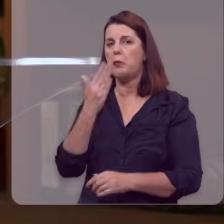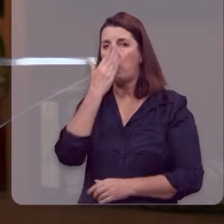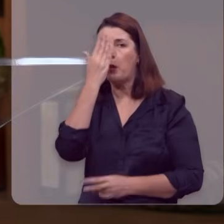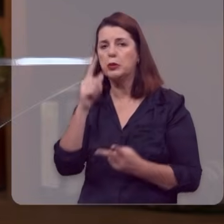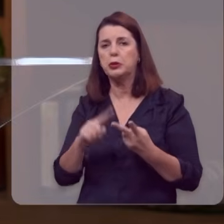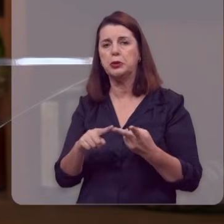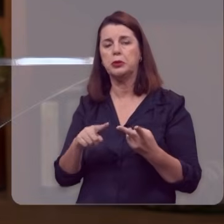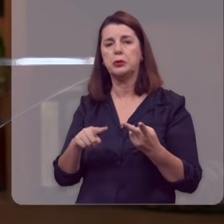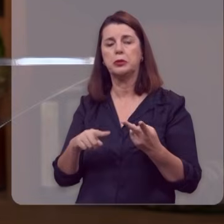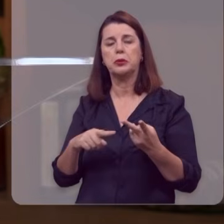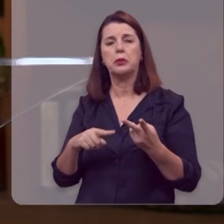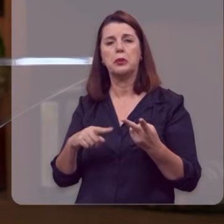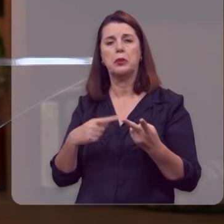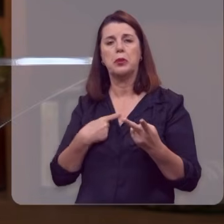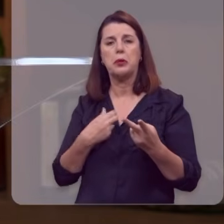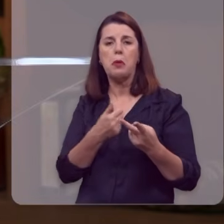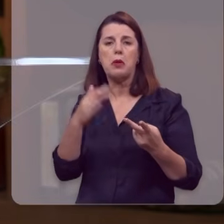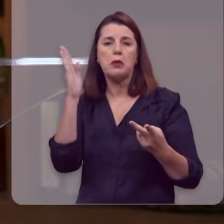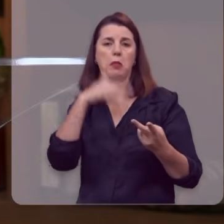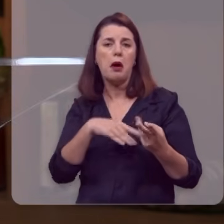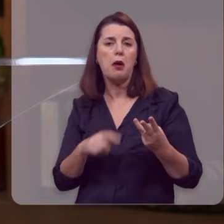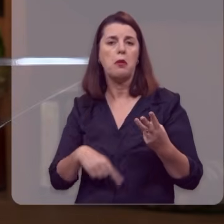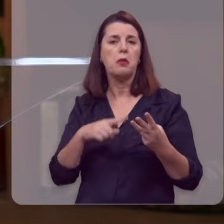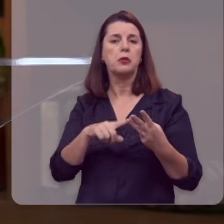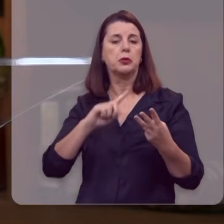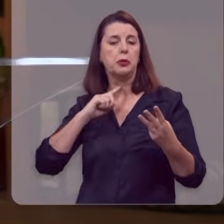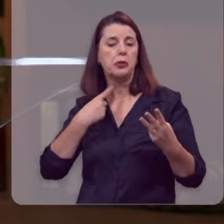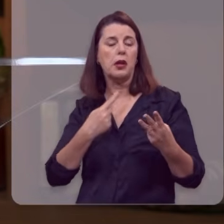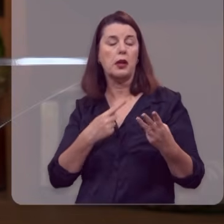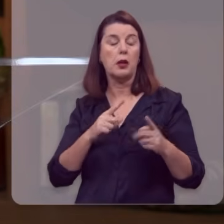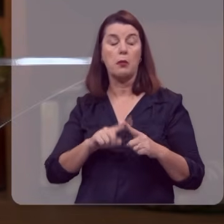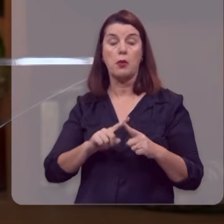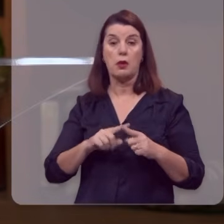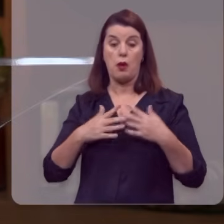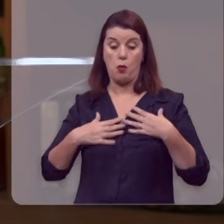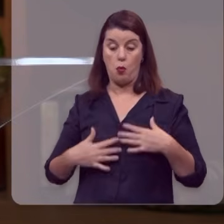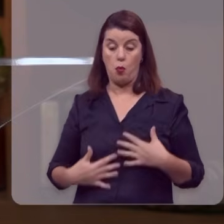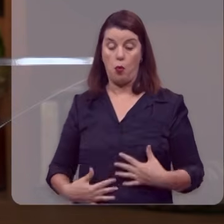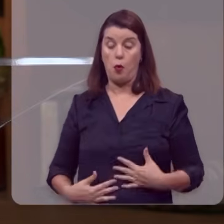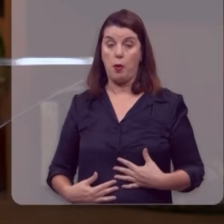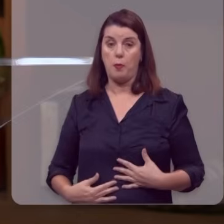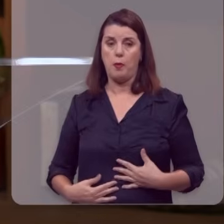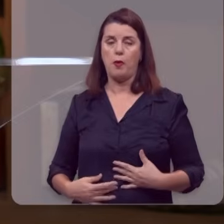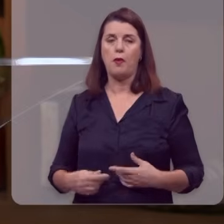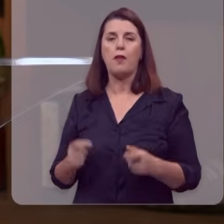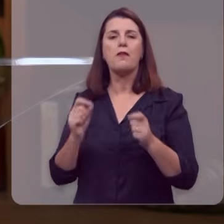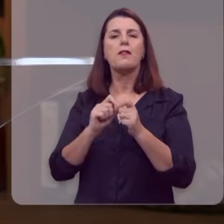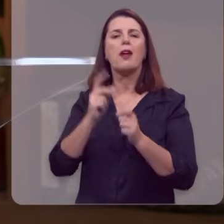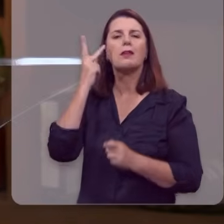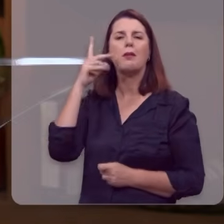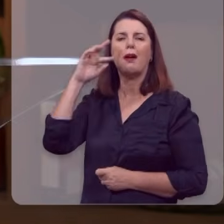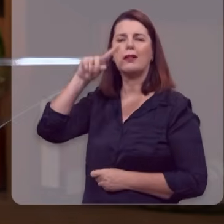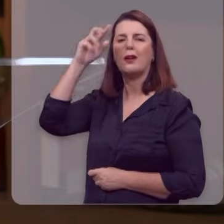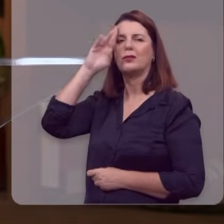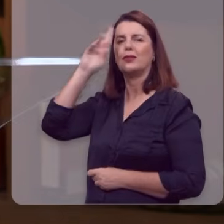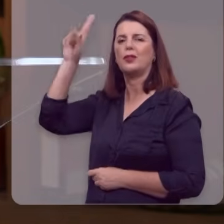prostituição, à impureza, porque o corpo não foi feito para a impureza, mas para o